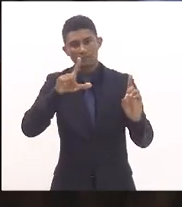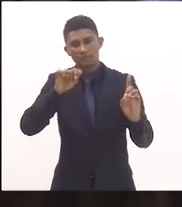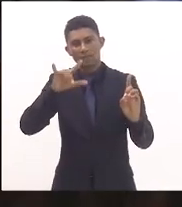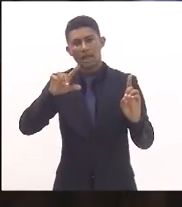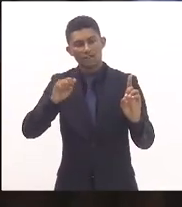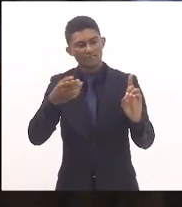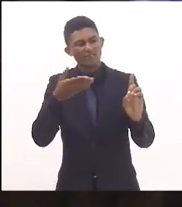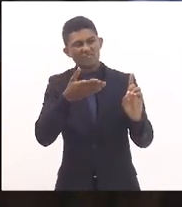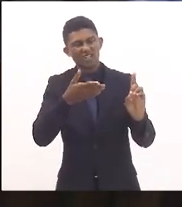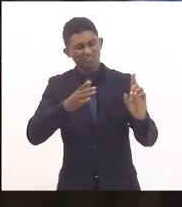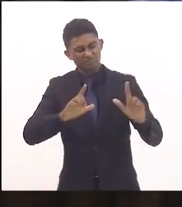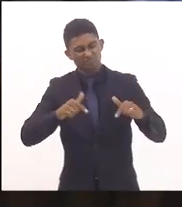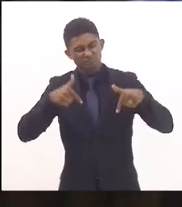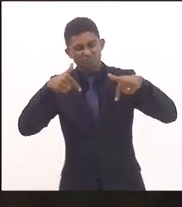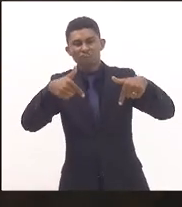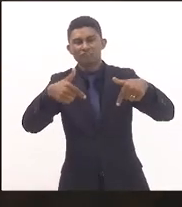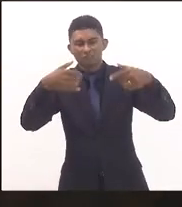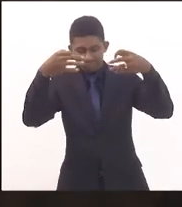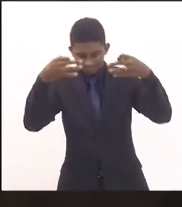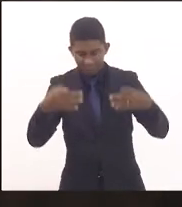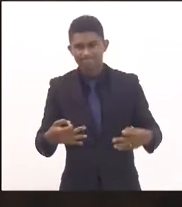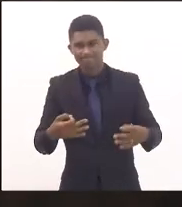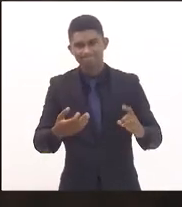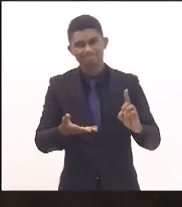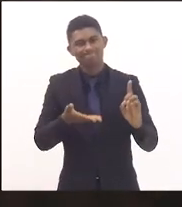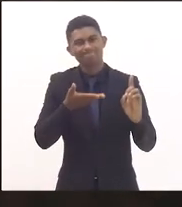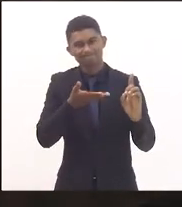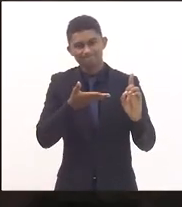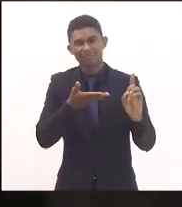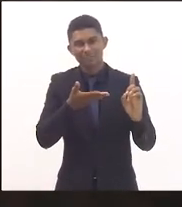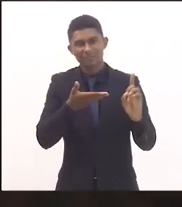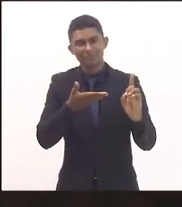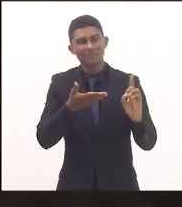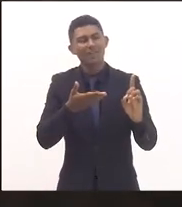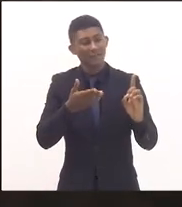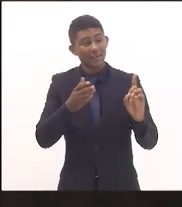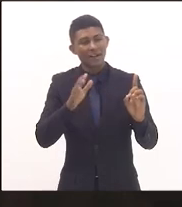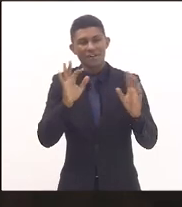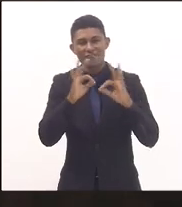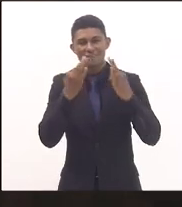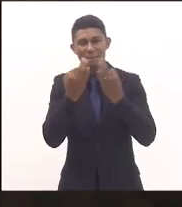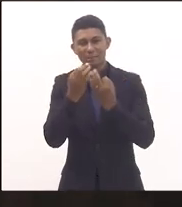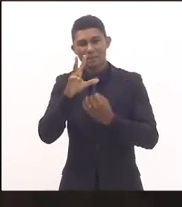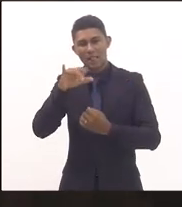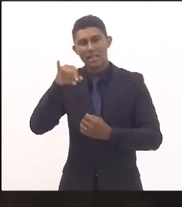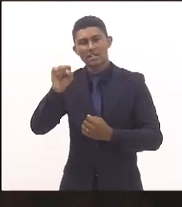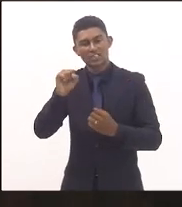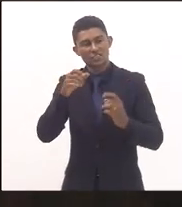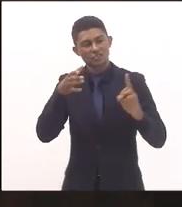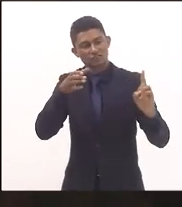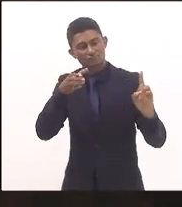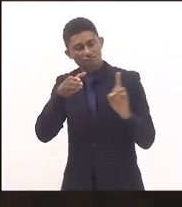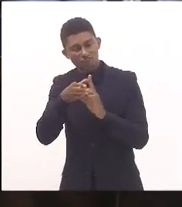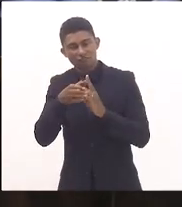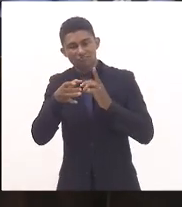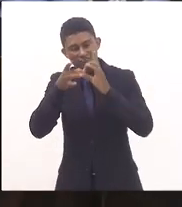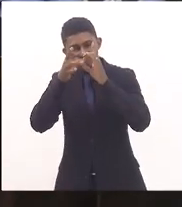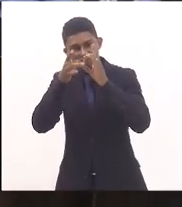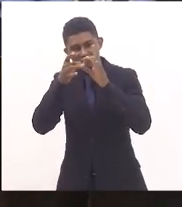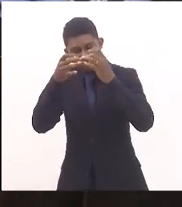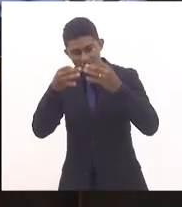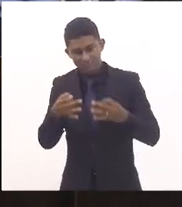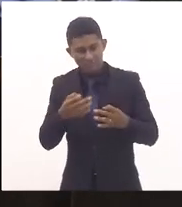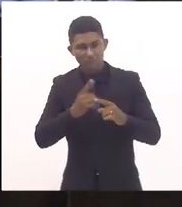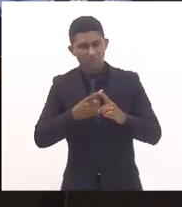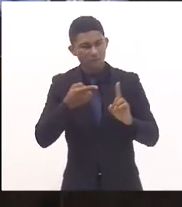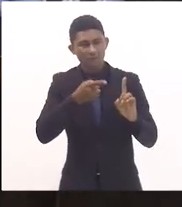faz acontecer você é faz parte da família Lins com muita honra porque Feliz daquele